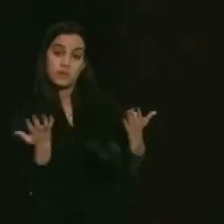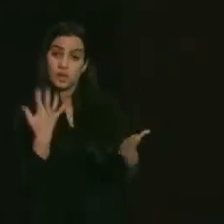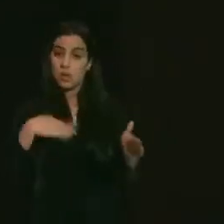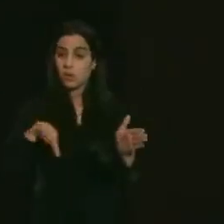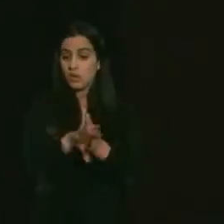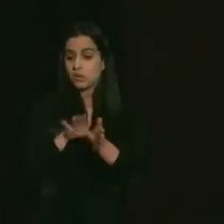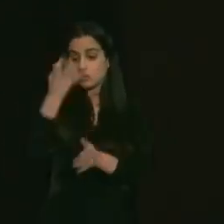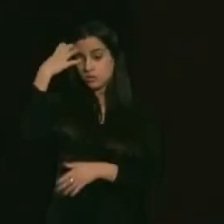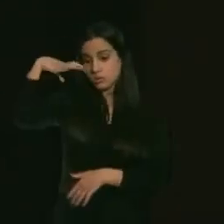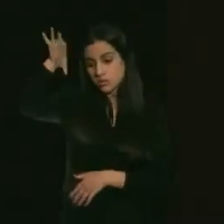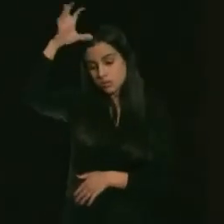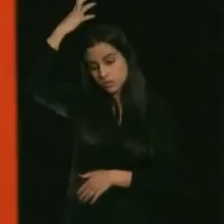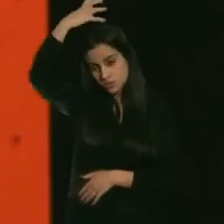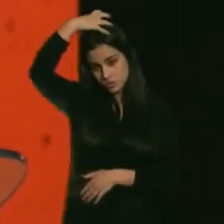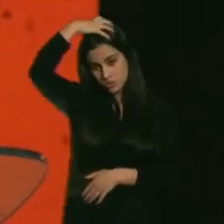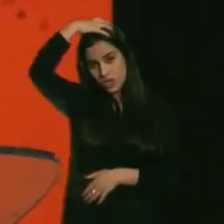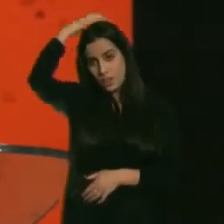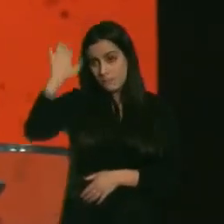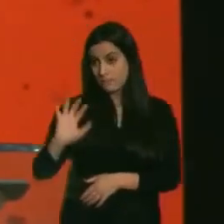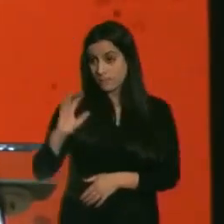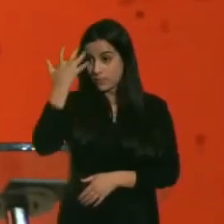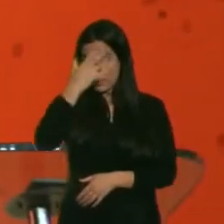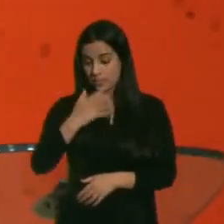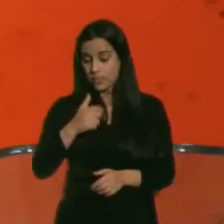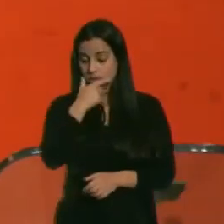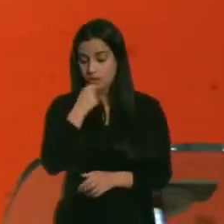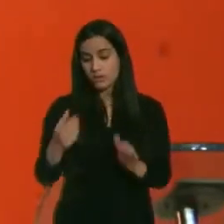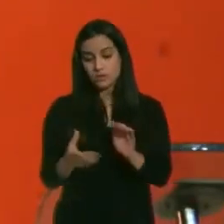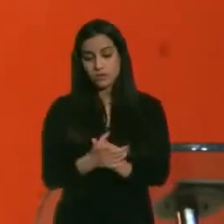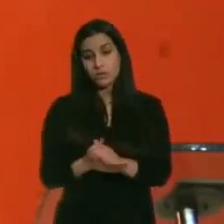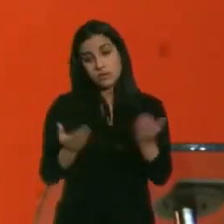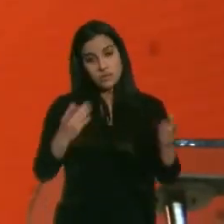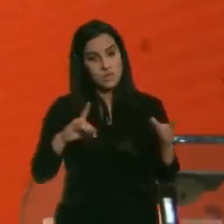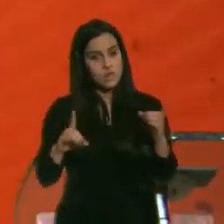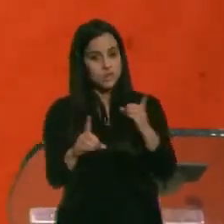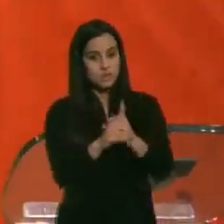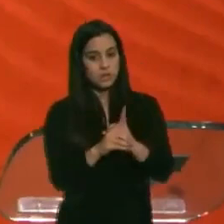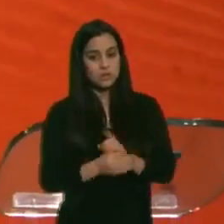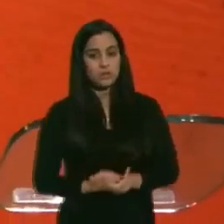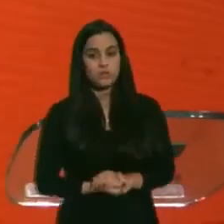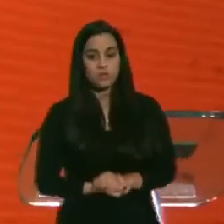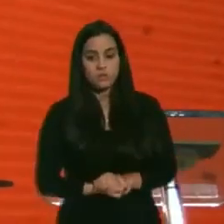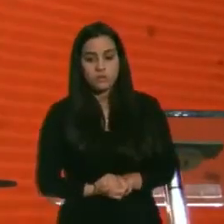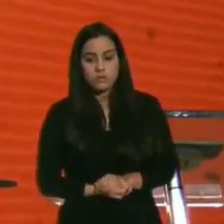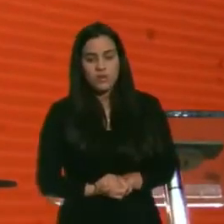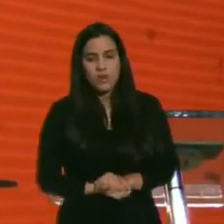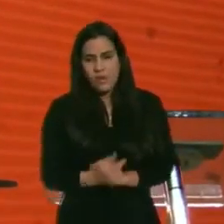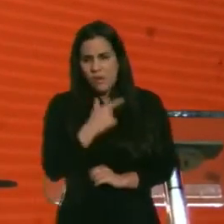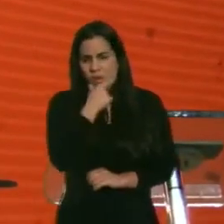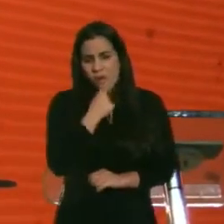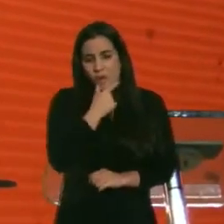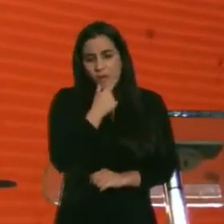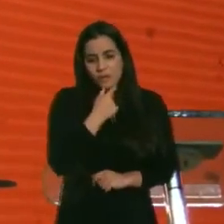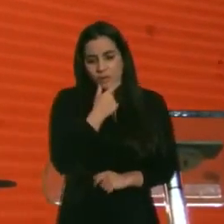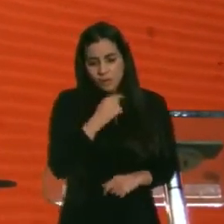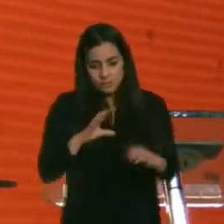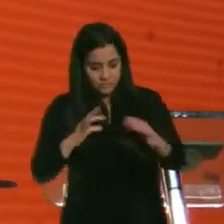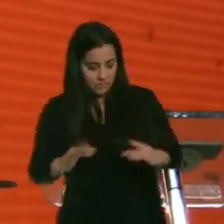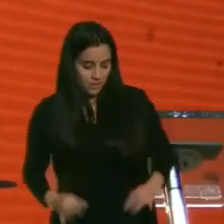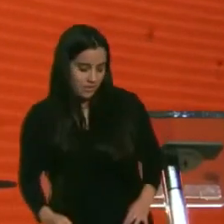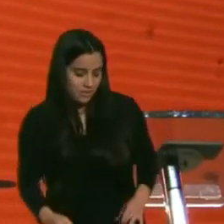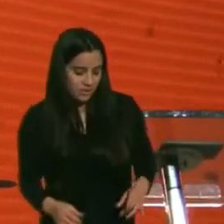para a festa de casamento do seu filho e ali encontra um homem sem as vestes de